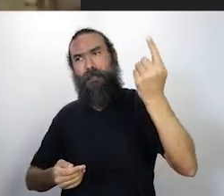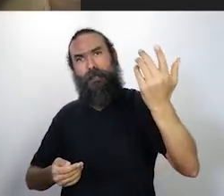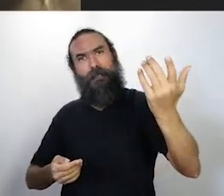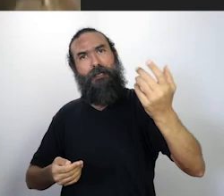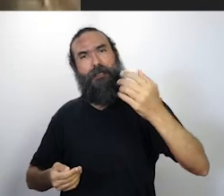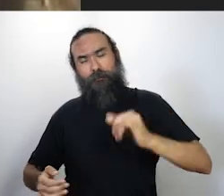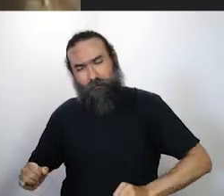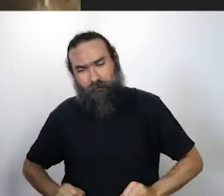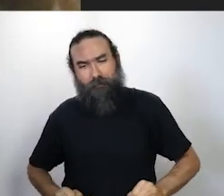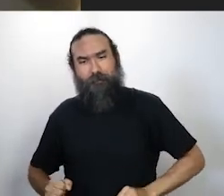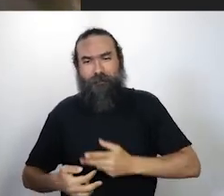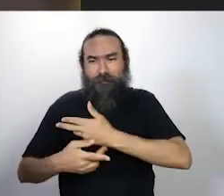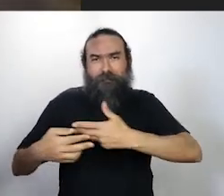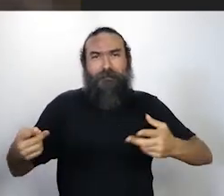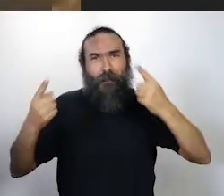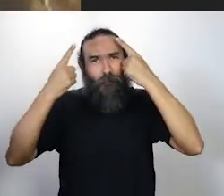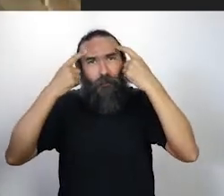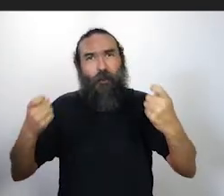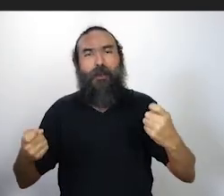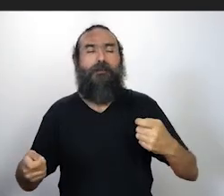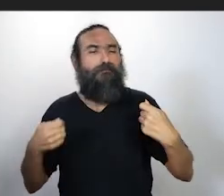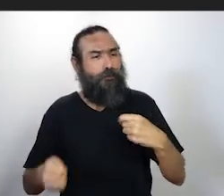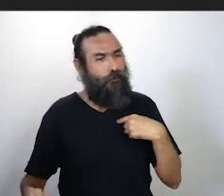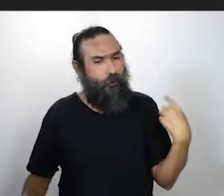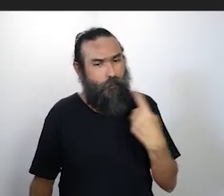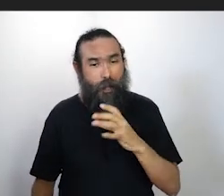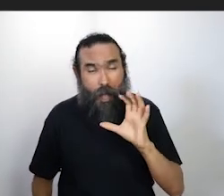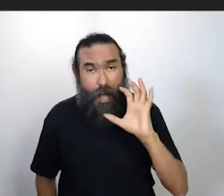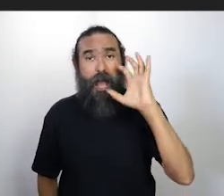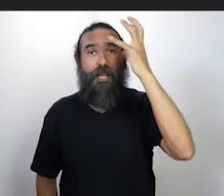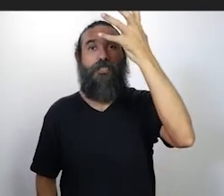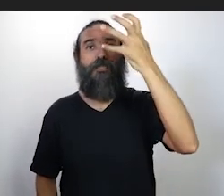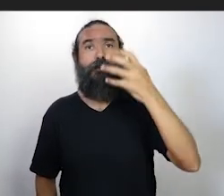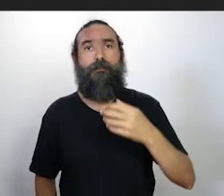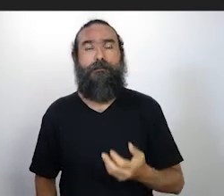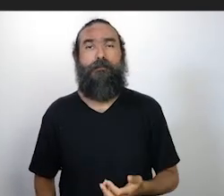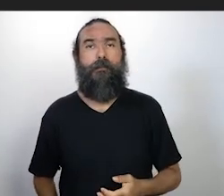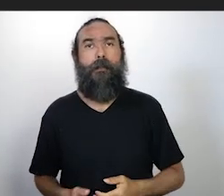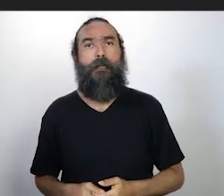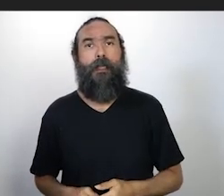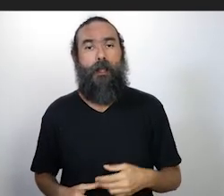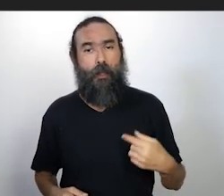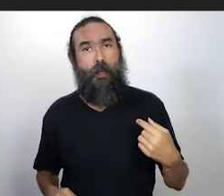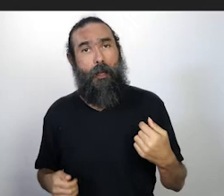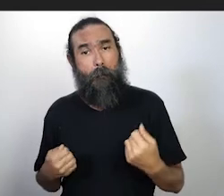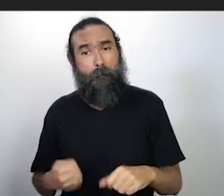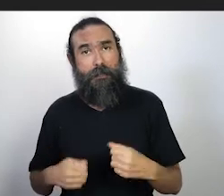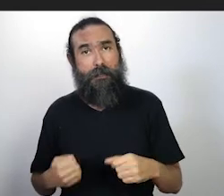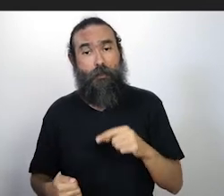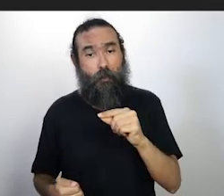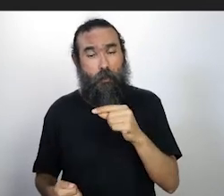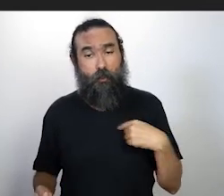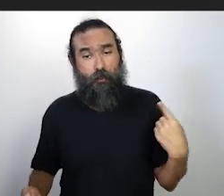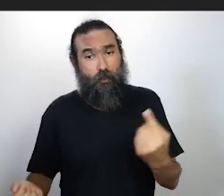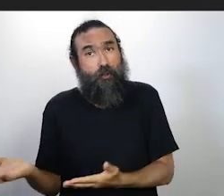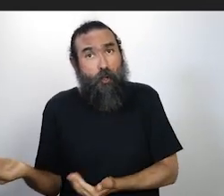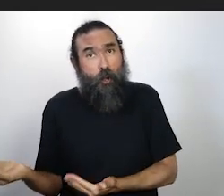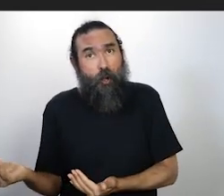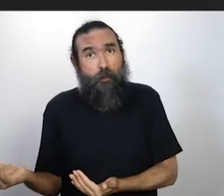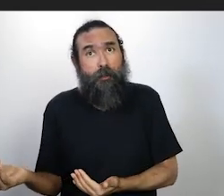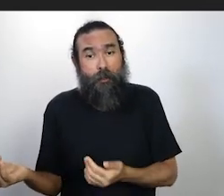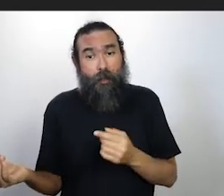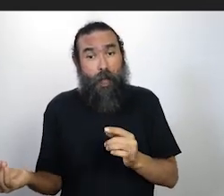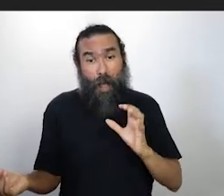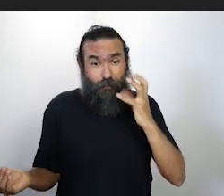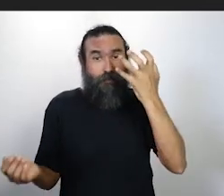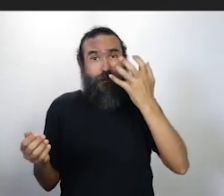que é genocida. Eu acho que é a hora da gente ir e tomar essa posição. Né? Penso que está na hora da gente, enquanto